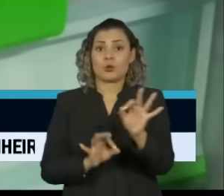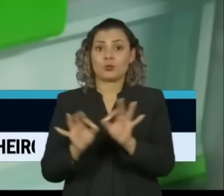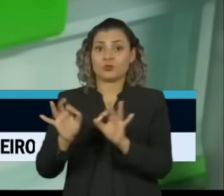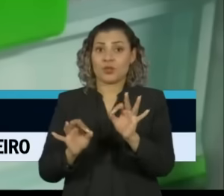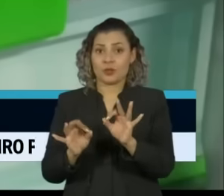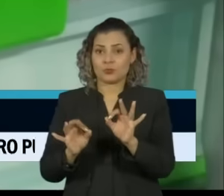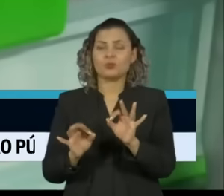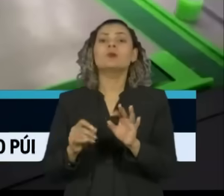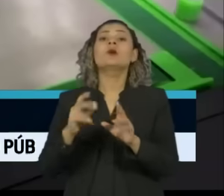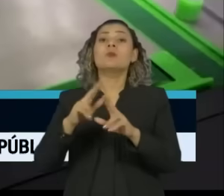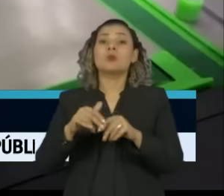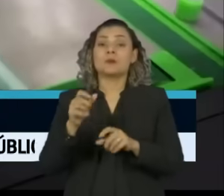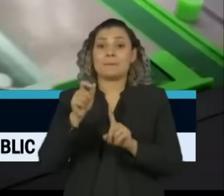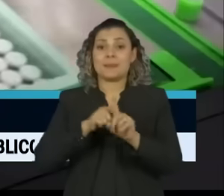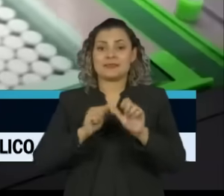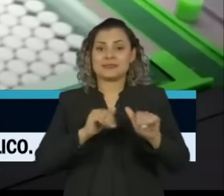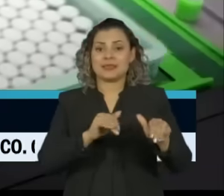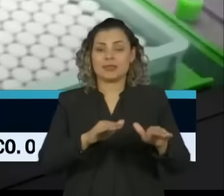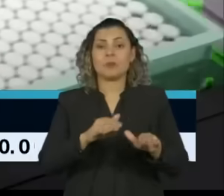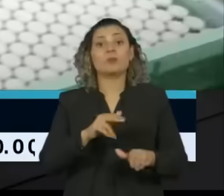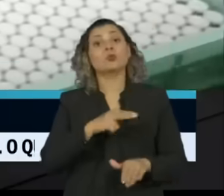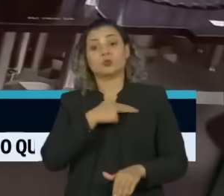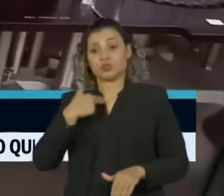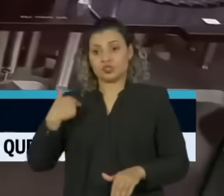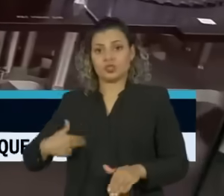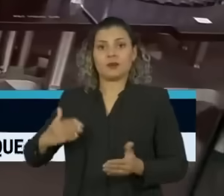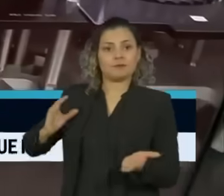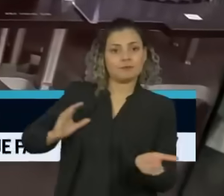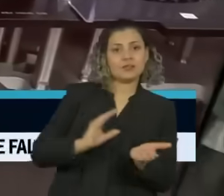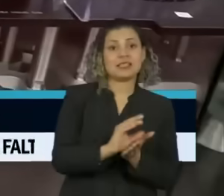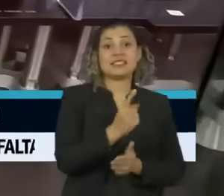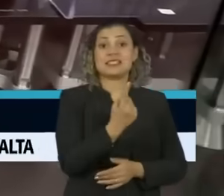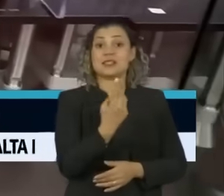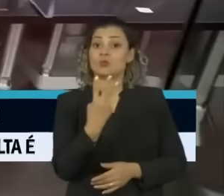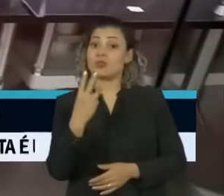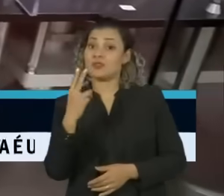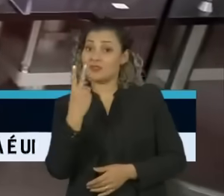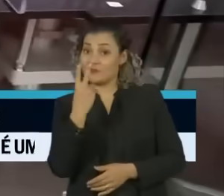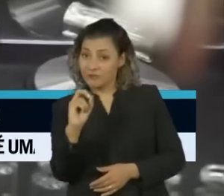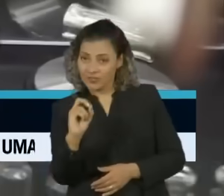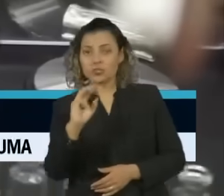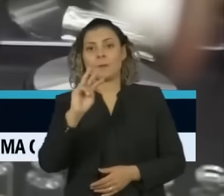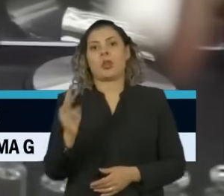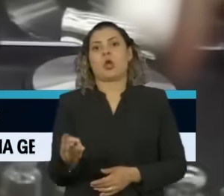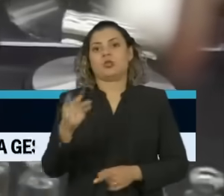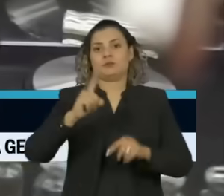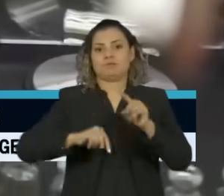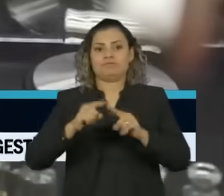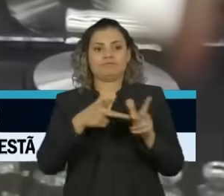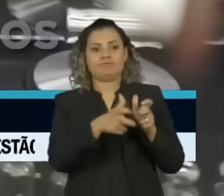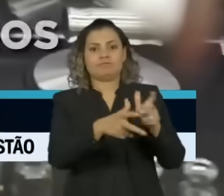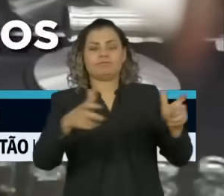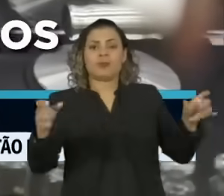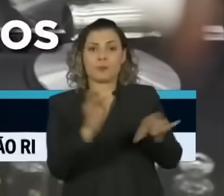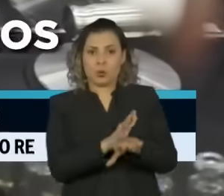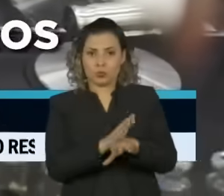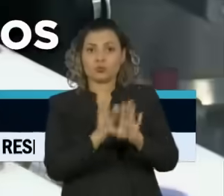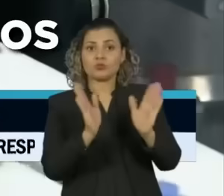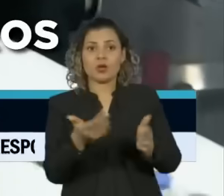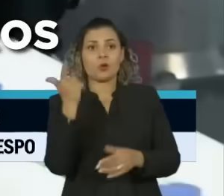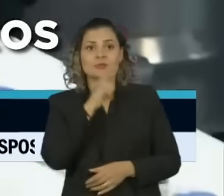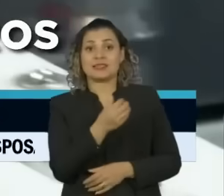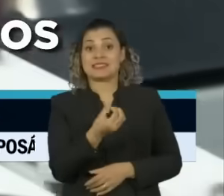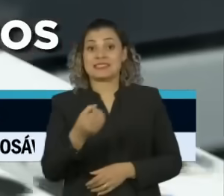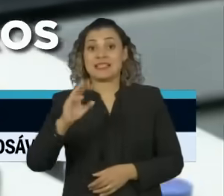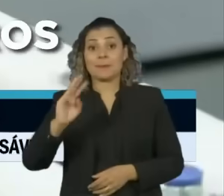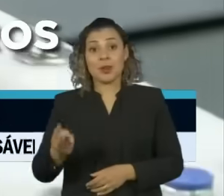setembro, o Instituto receberá do laboratório chinês 120 milhões de doses prontas, suficientes para imunizar 60 milhões